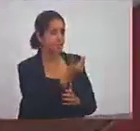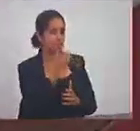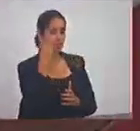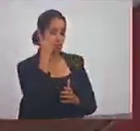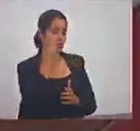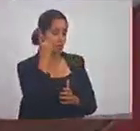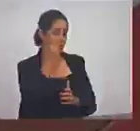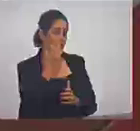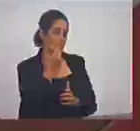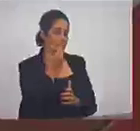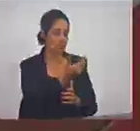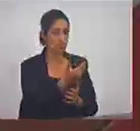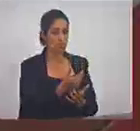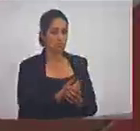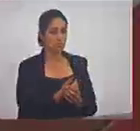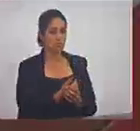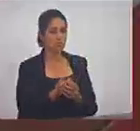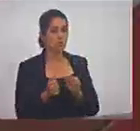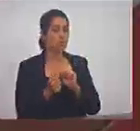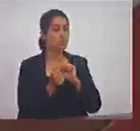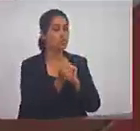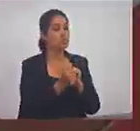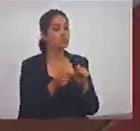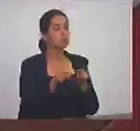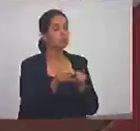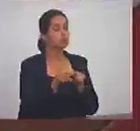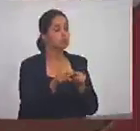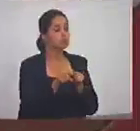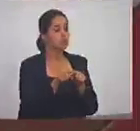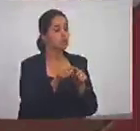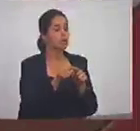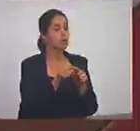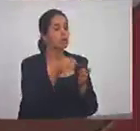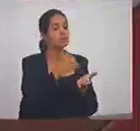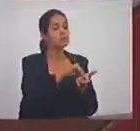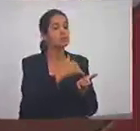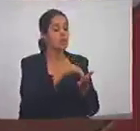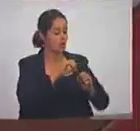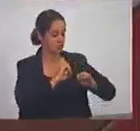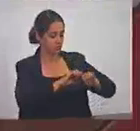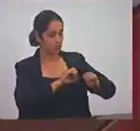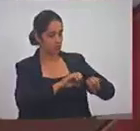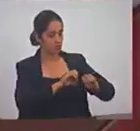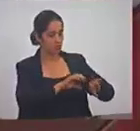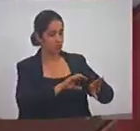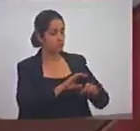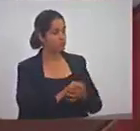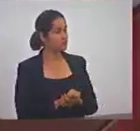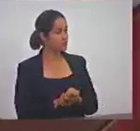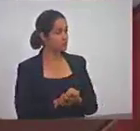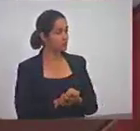Carlão, juntamente com o nosso colega, o dirigente de ensino, o José Aparecido Dura